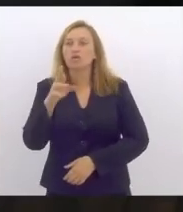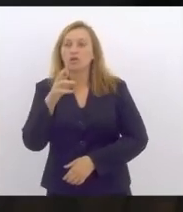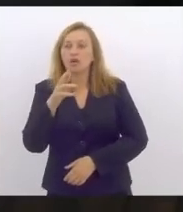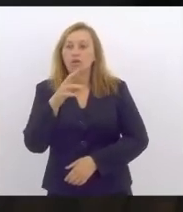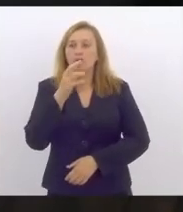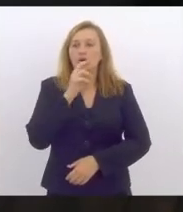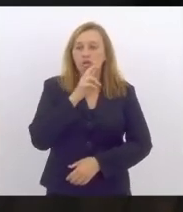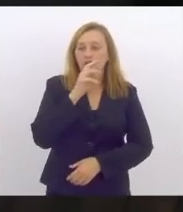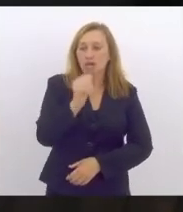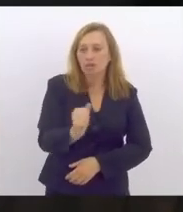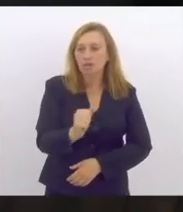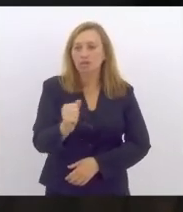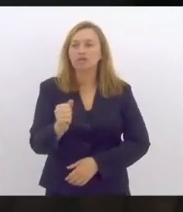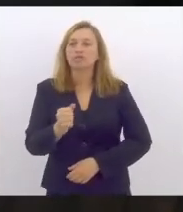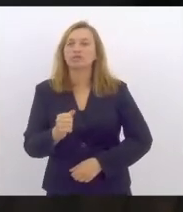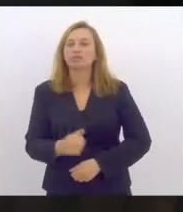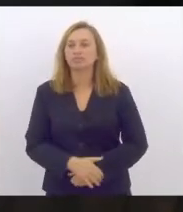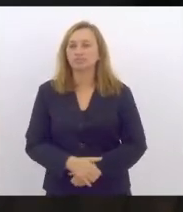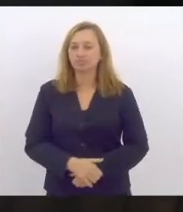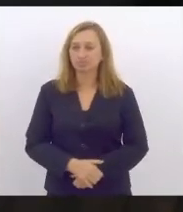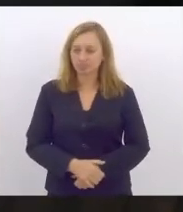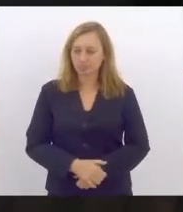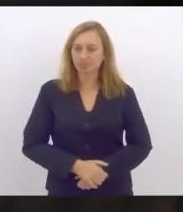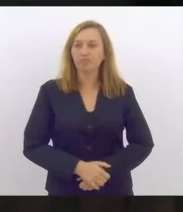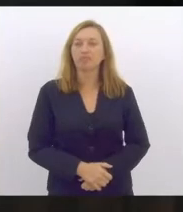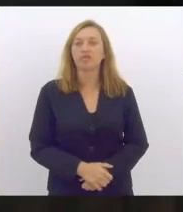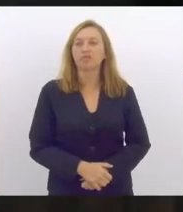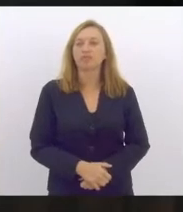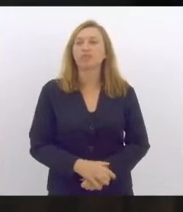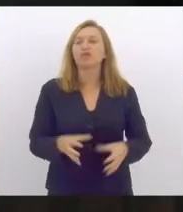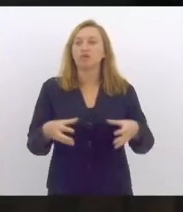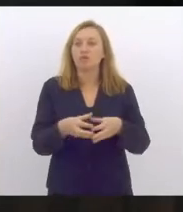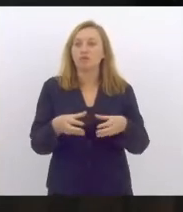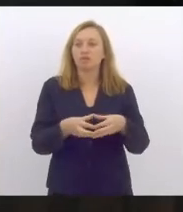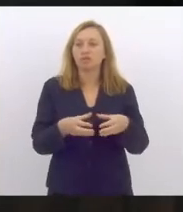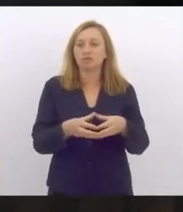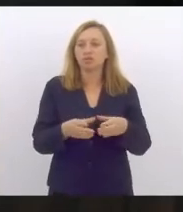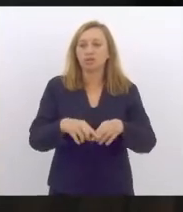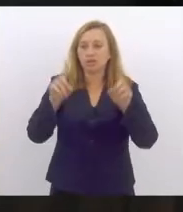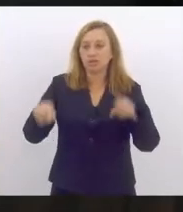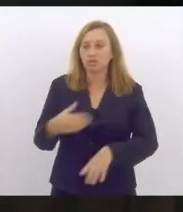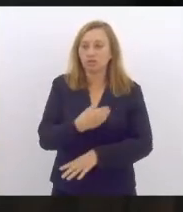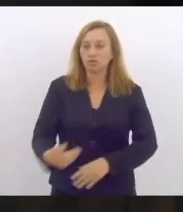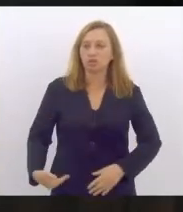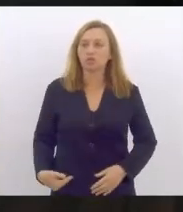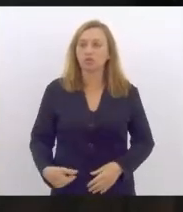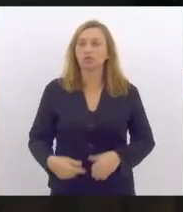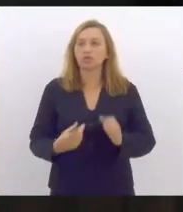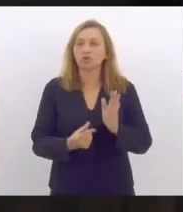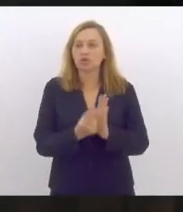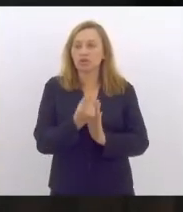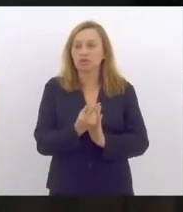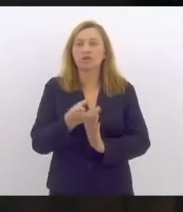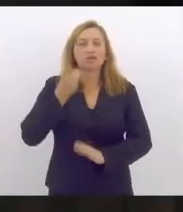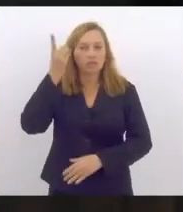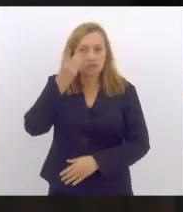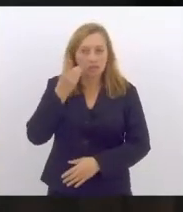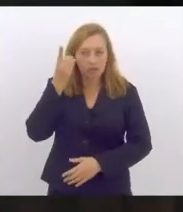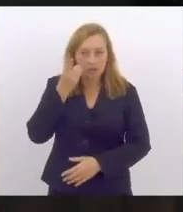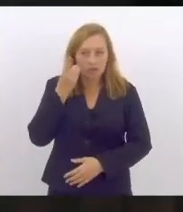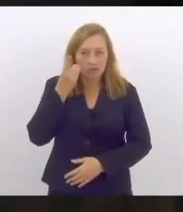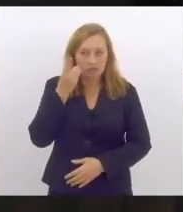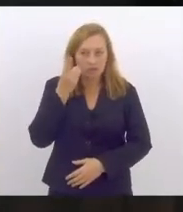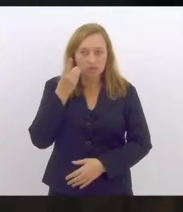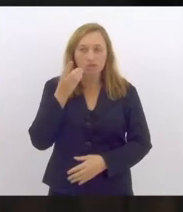Amorim, Márcio Pacheco e doutor Deodalto. Pendendo de pareceres das comissões de servidores públicos e de orçamento, permitir parecer